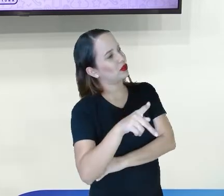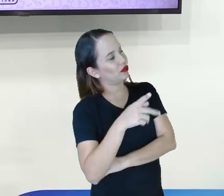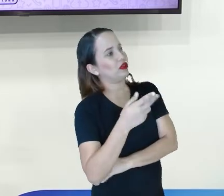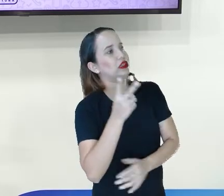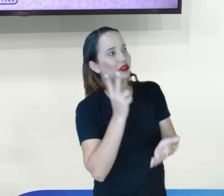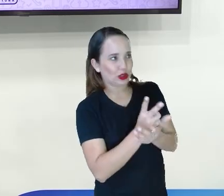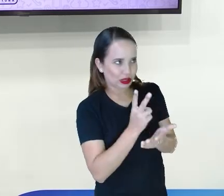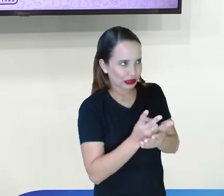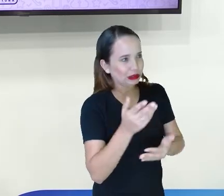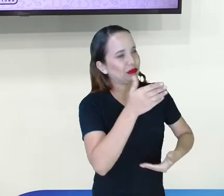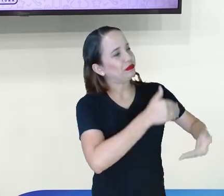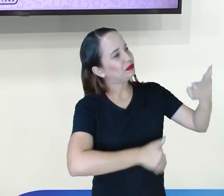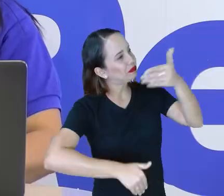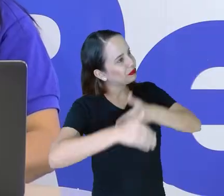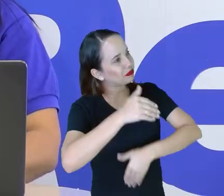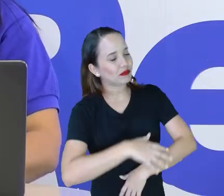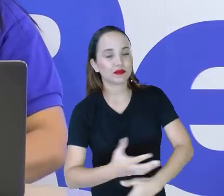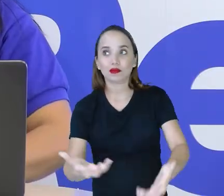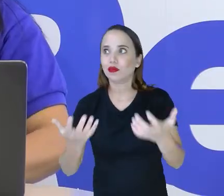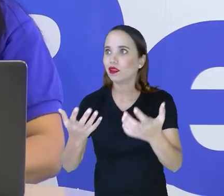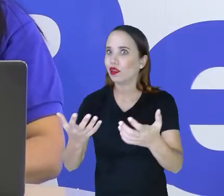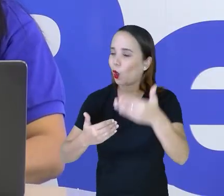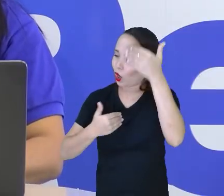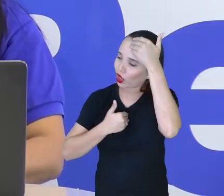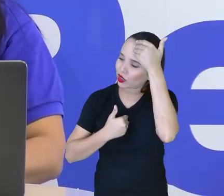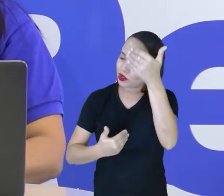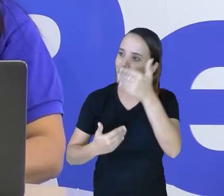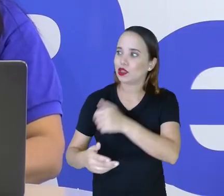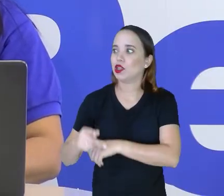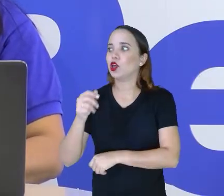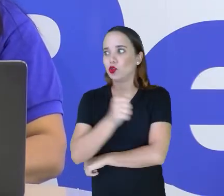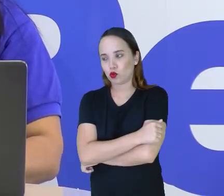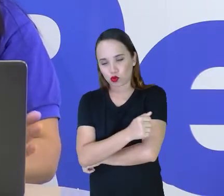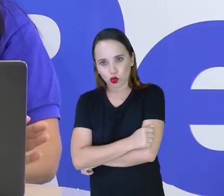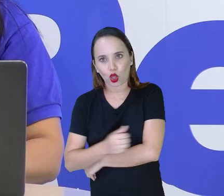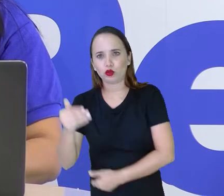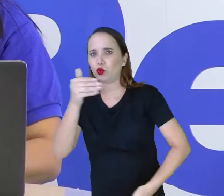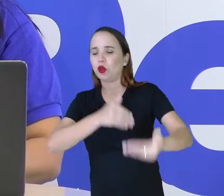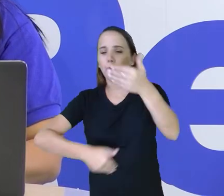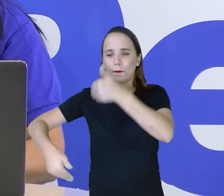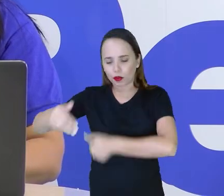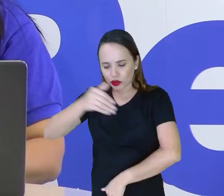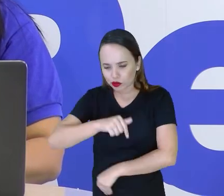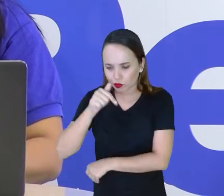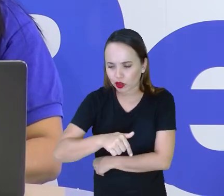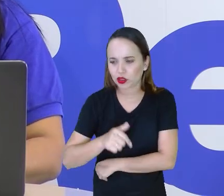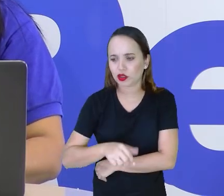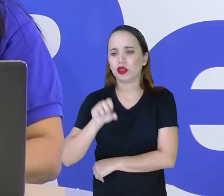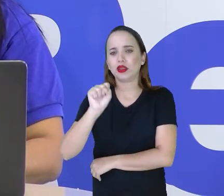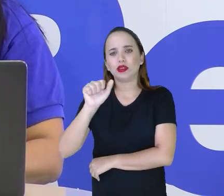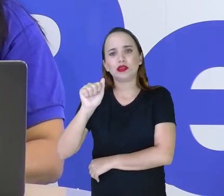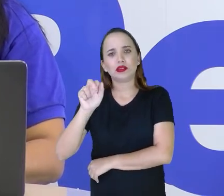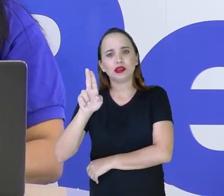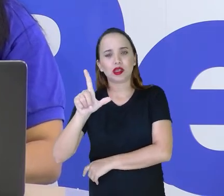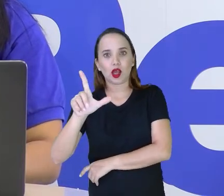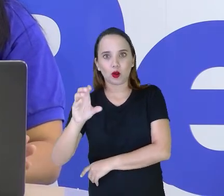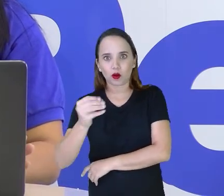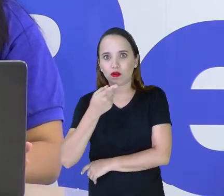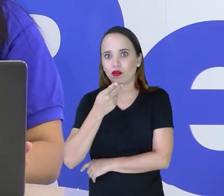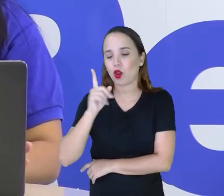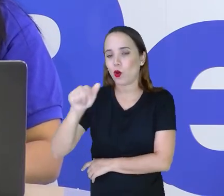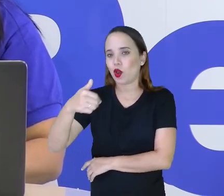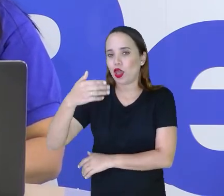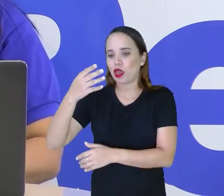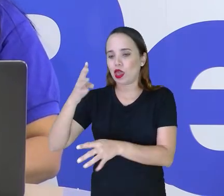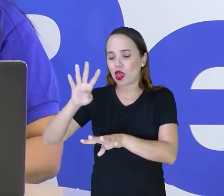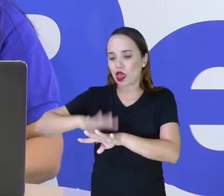sempre aqui presente. Eu agradeço, eles estão aqui participando, viu? Sim, Nem se sim. preocupe. Saulo disse que matemática é a matéria preferida Olha